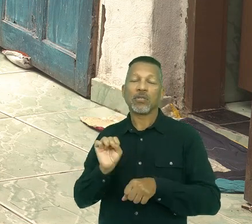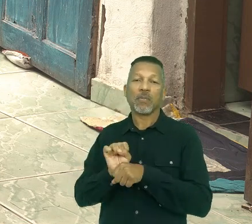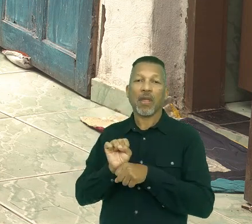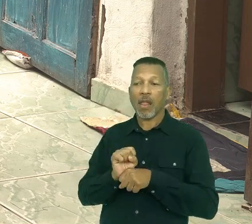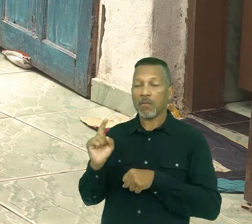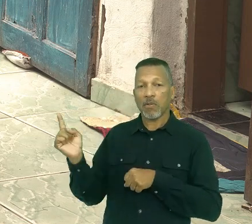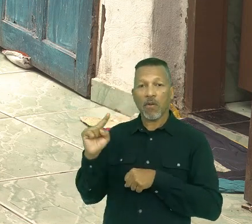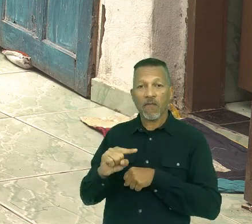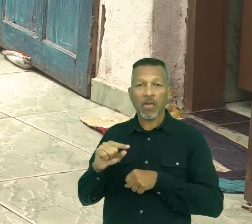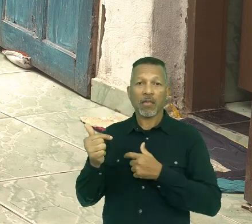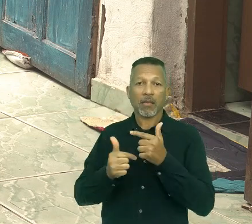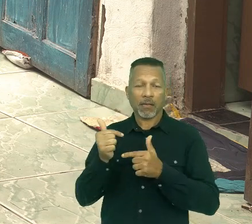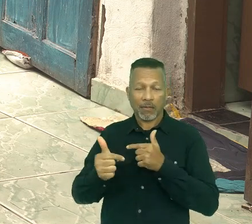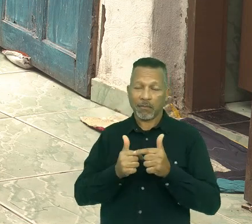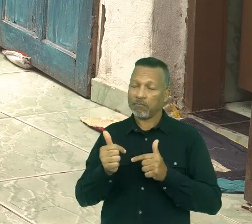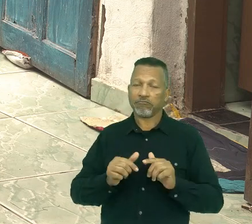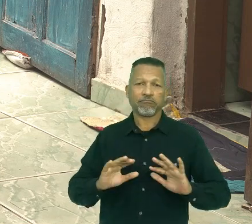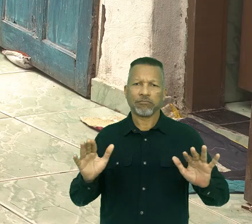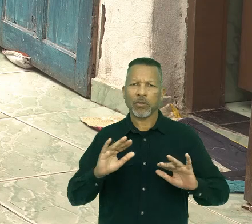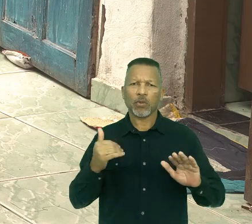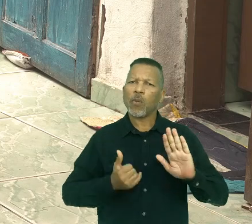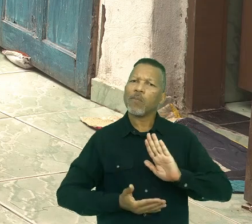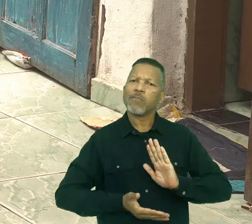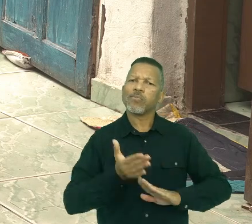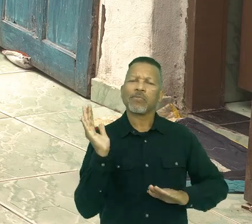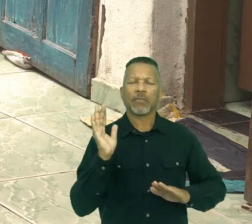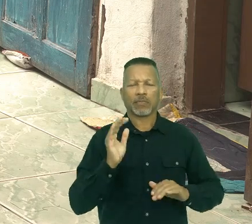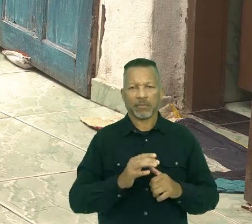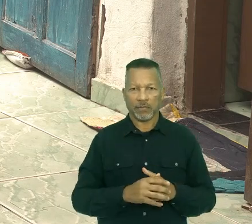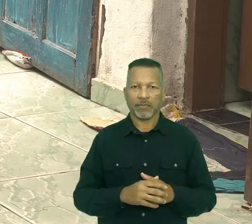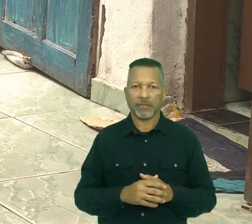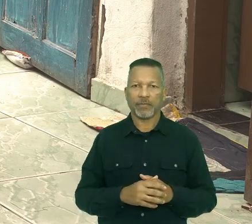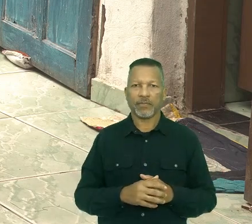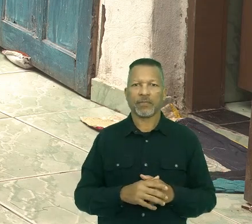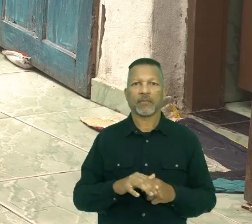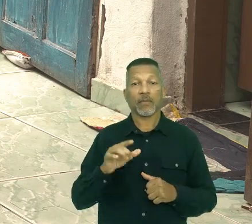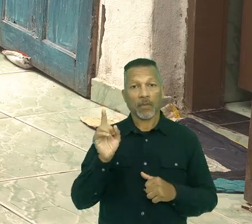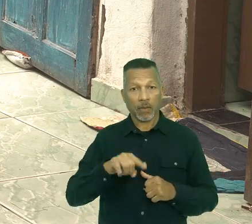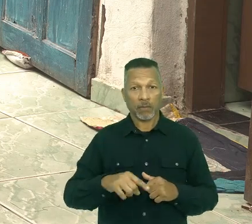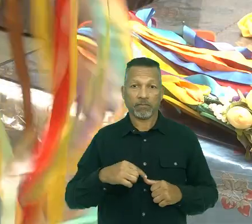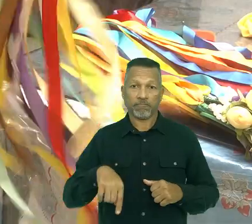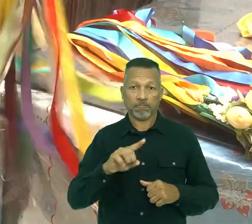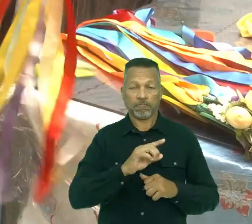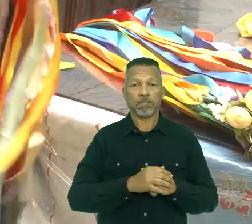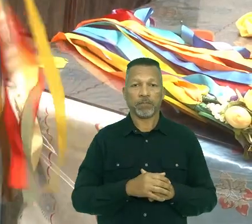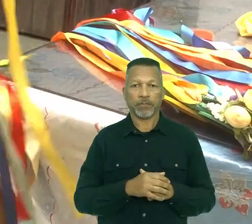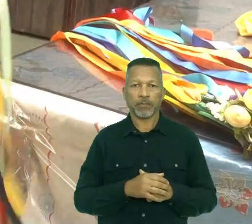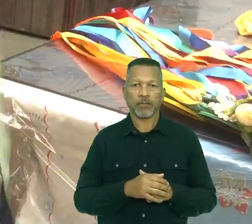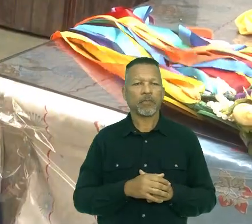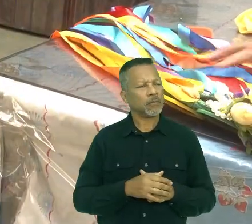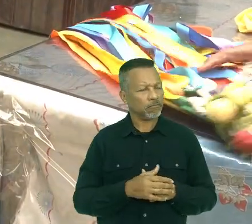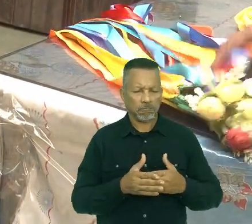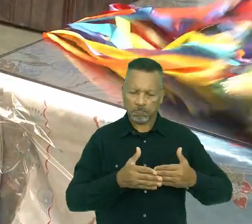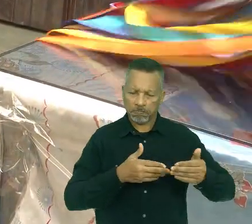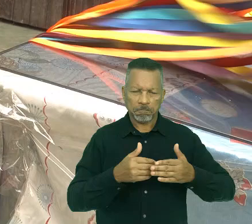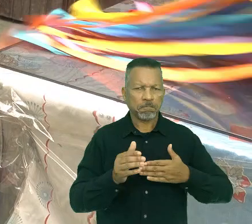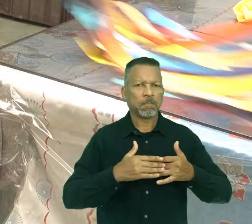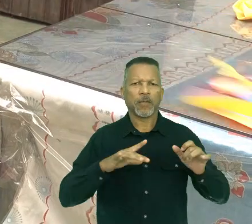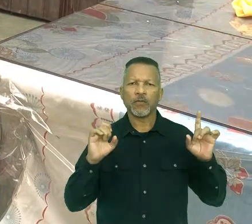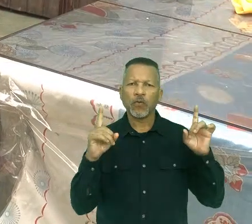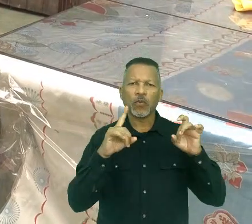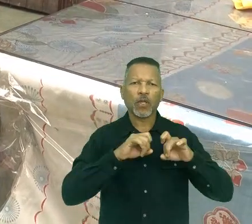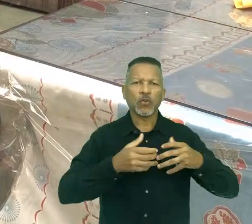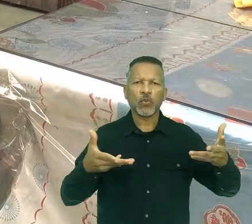e festejar. Nós já saímos todo mundo para festejar. Começaram a usar. Mesmo diante dos